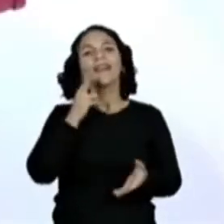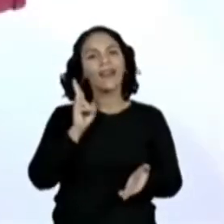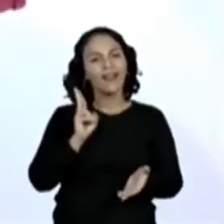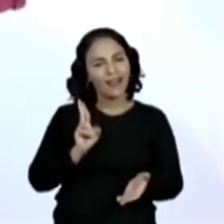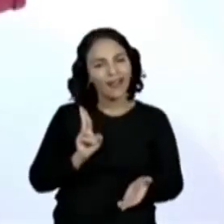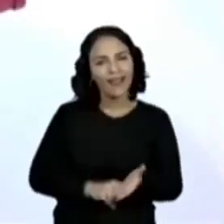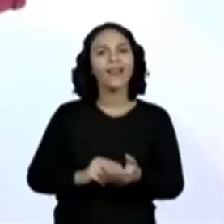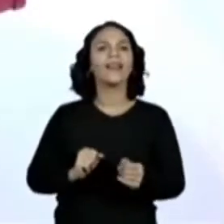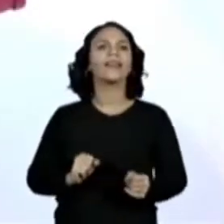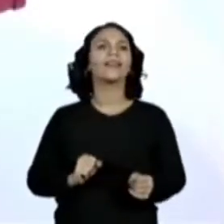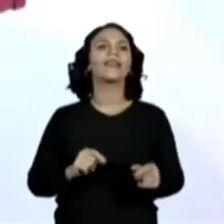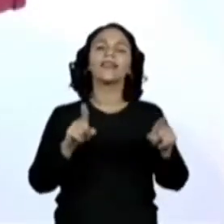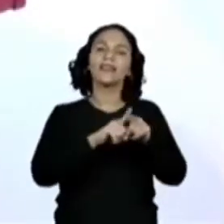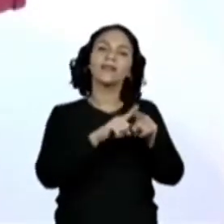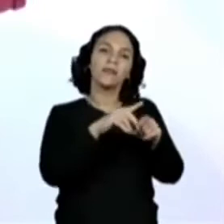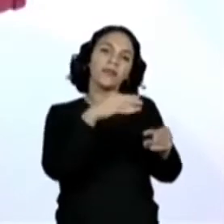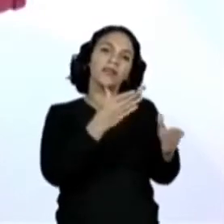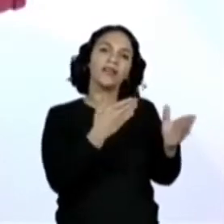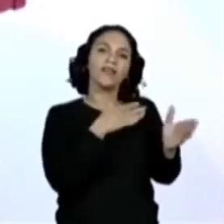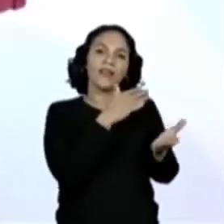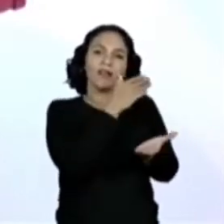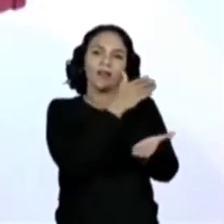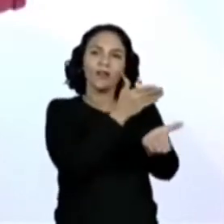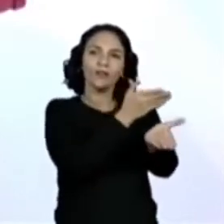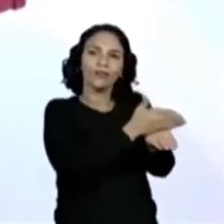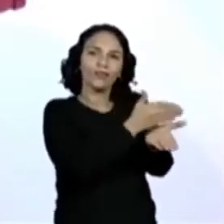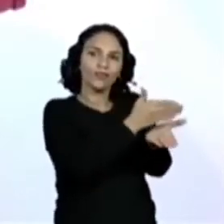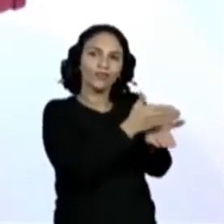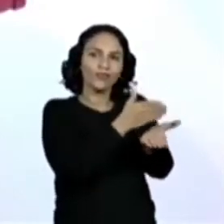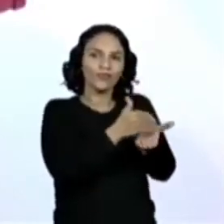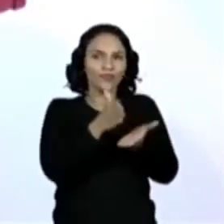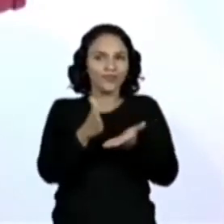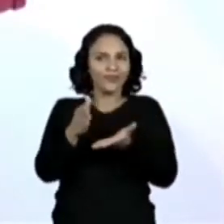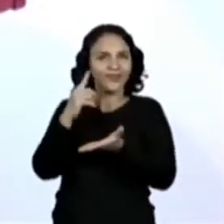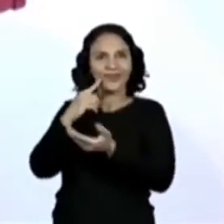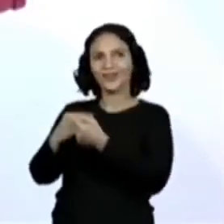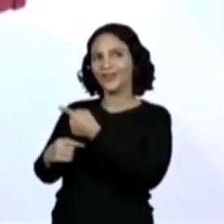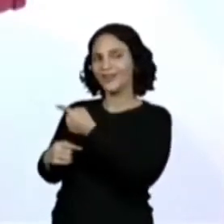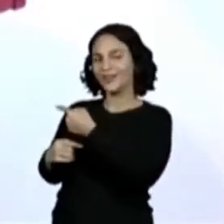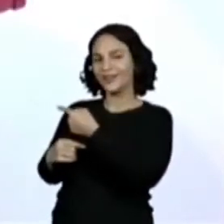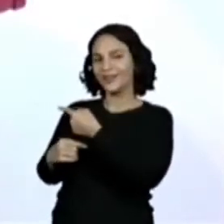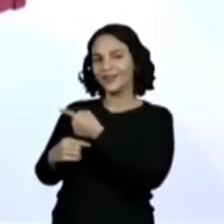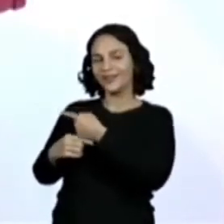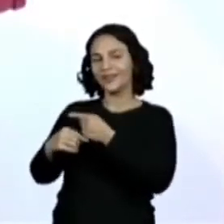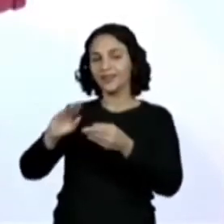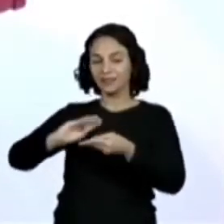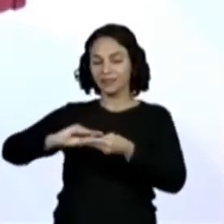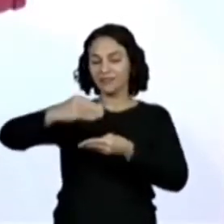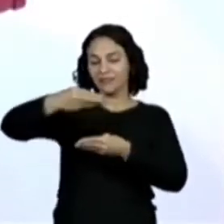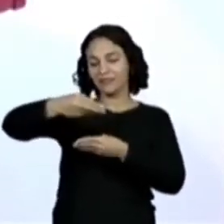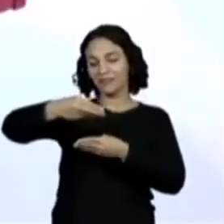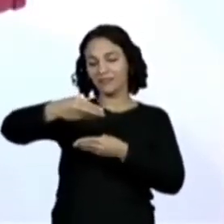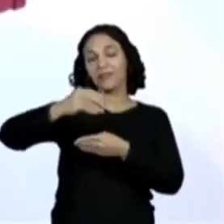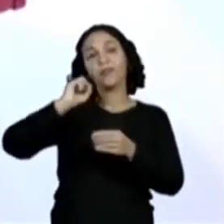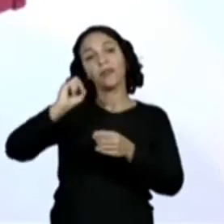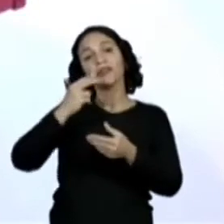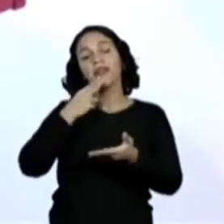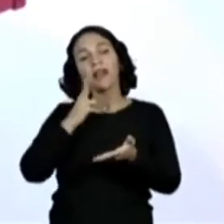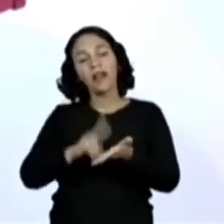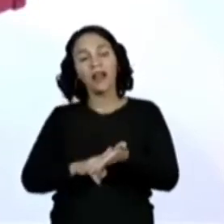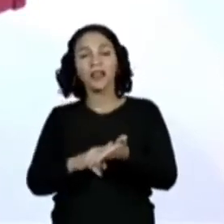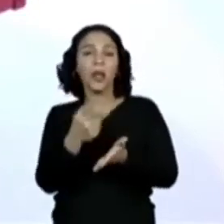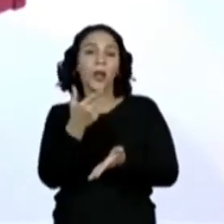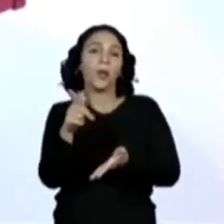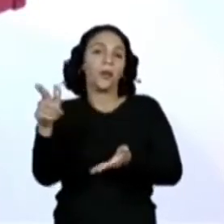envelopes. Podem ser cartas, podem ser também outras correspondências, mas